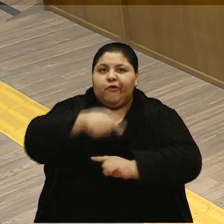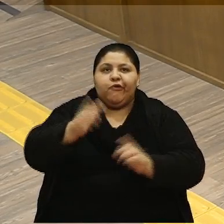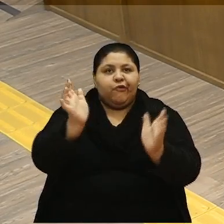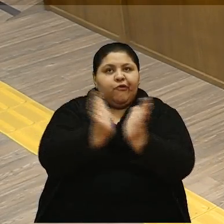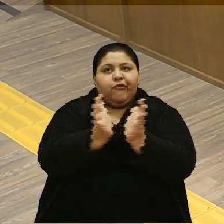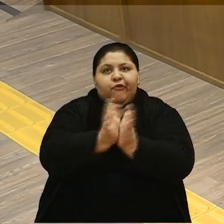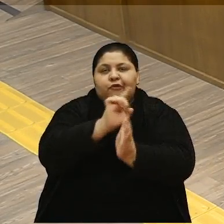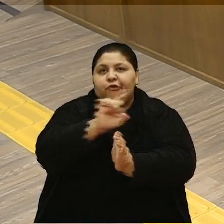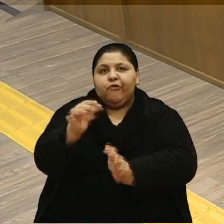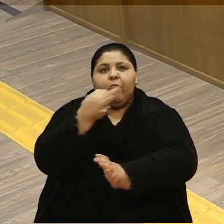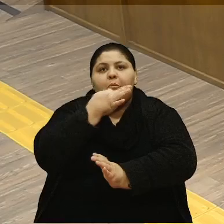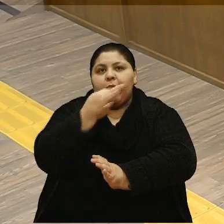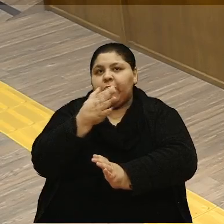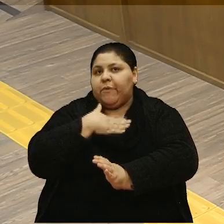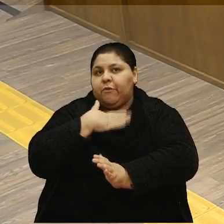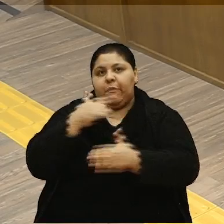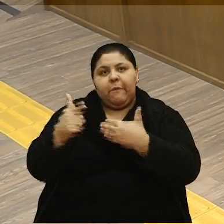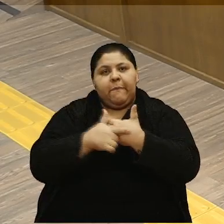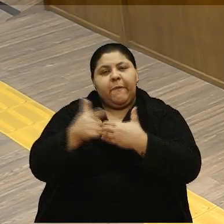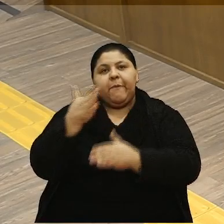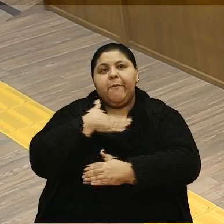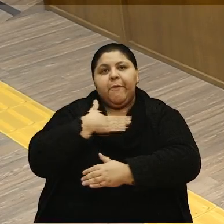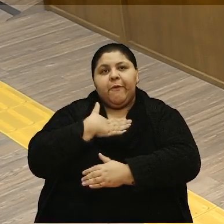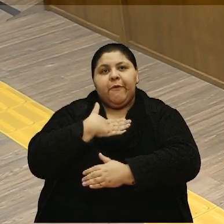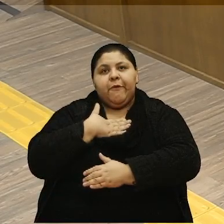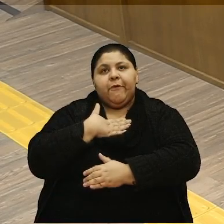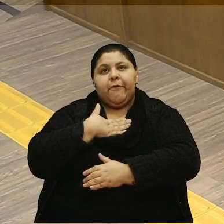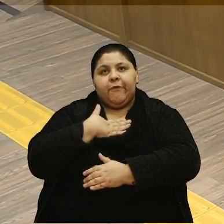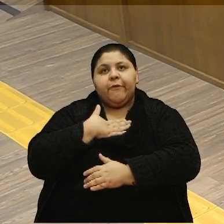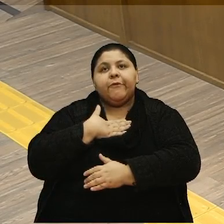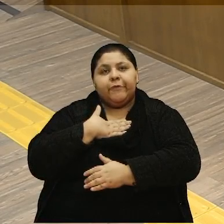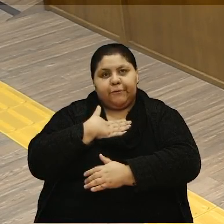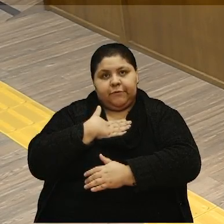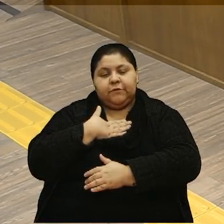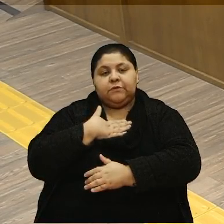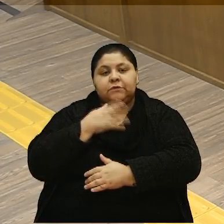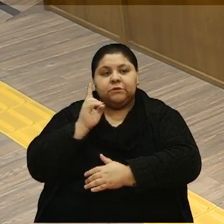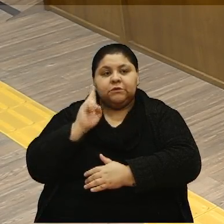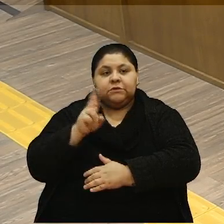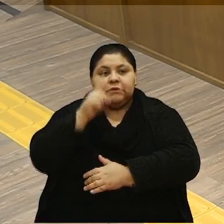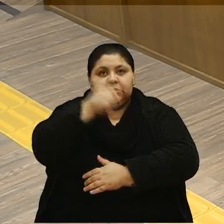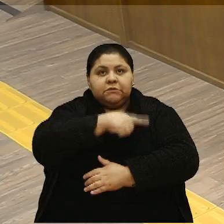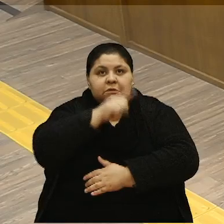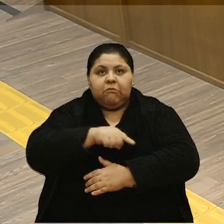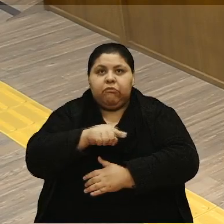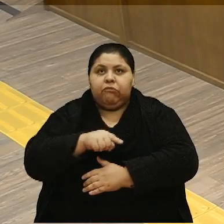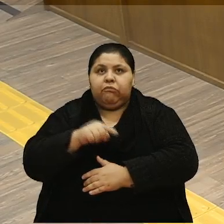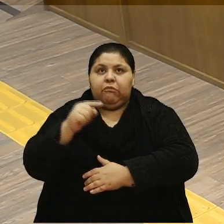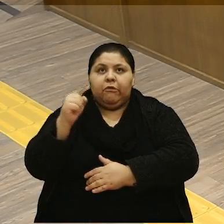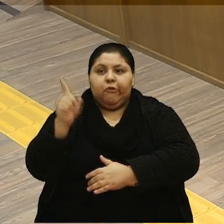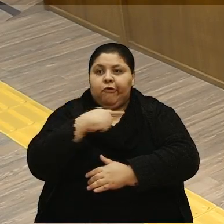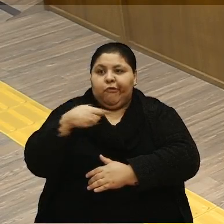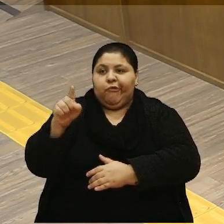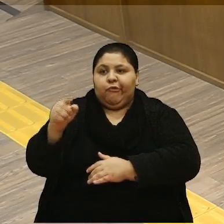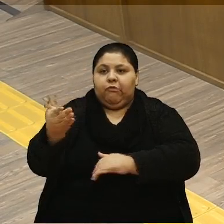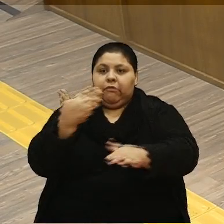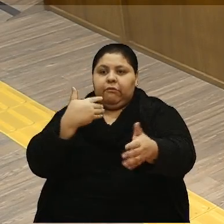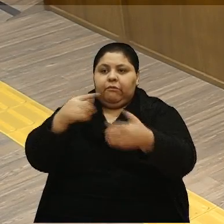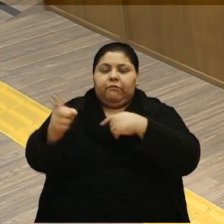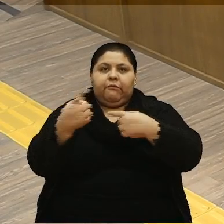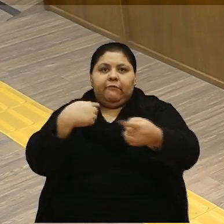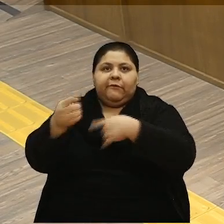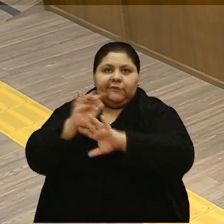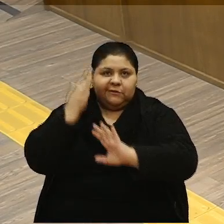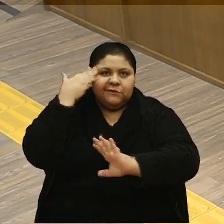é uma postura que eu gostaria que nenhum presidente tivesse. Esse é o debate que eu quis levantar, porque daí eu sempre vou censurar ela, vai me censurar, nós vamos ficar nesse joguinho até quando?